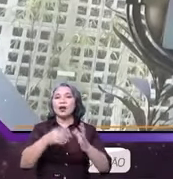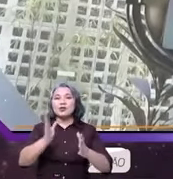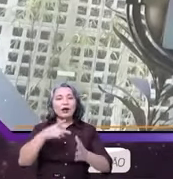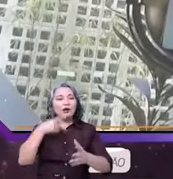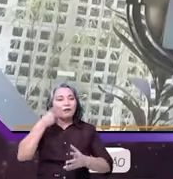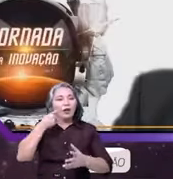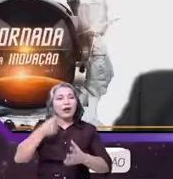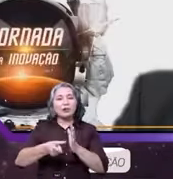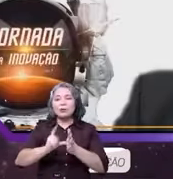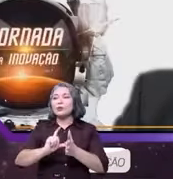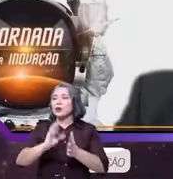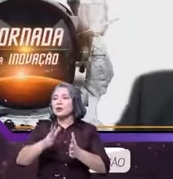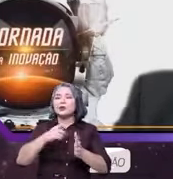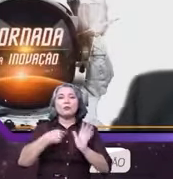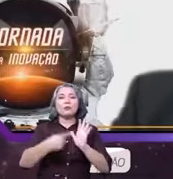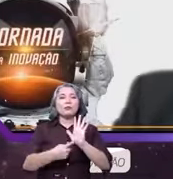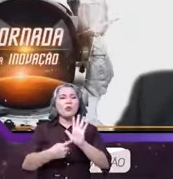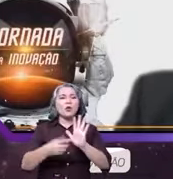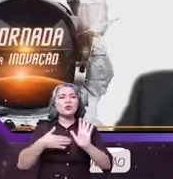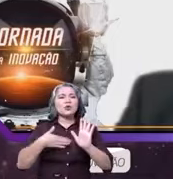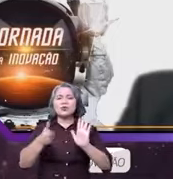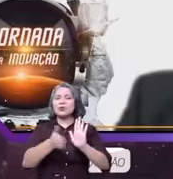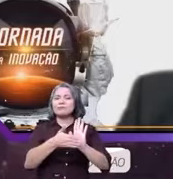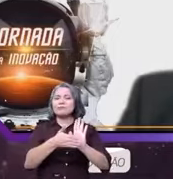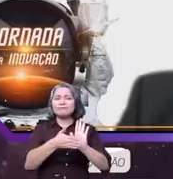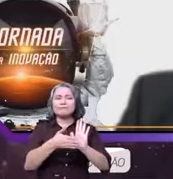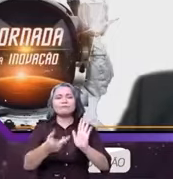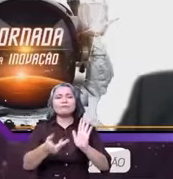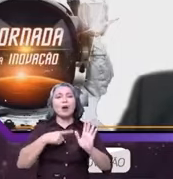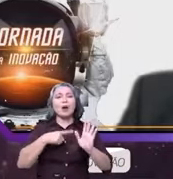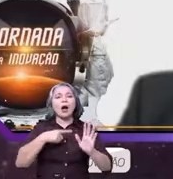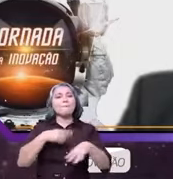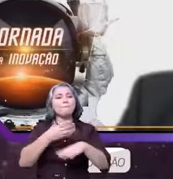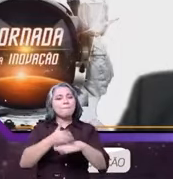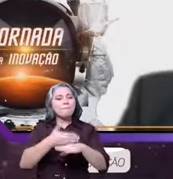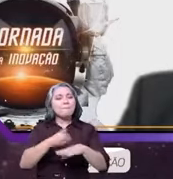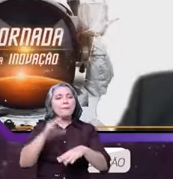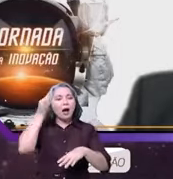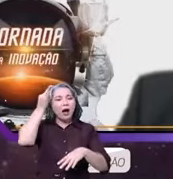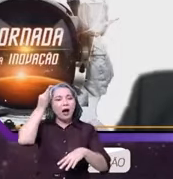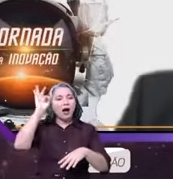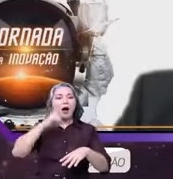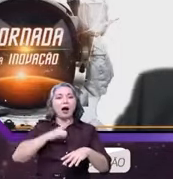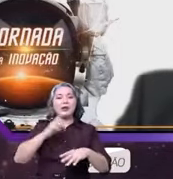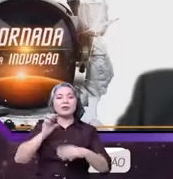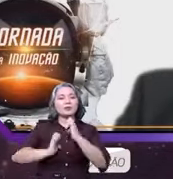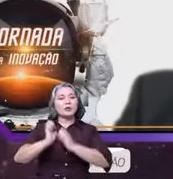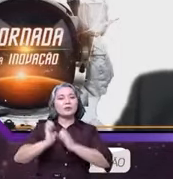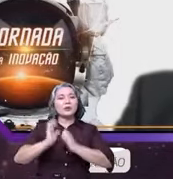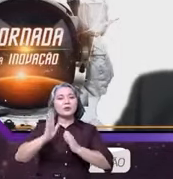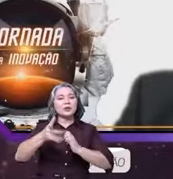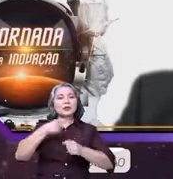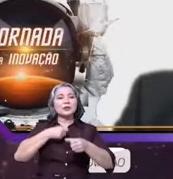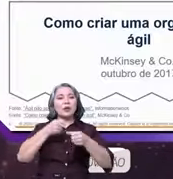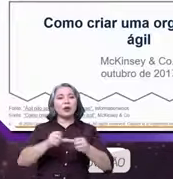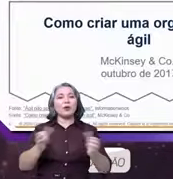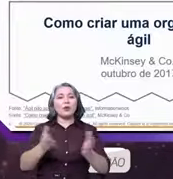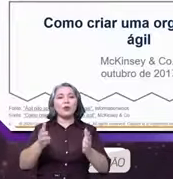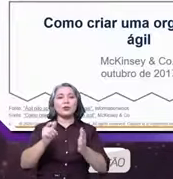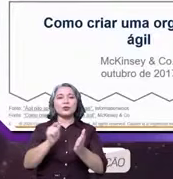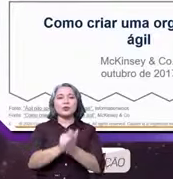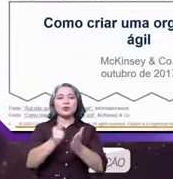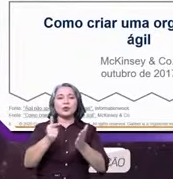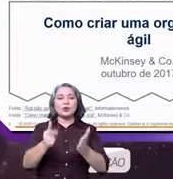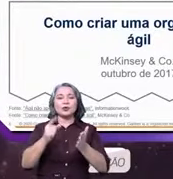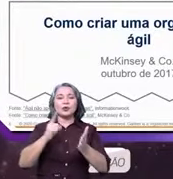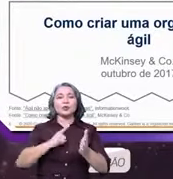trago algumas evidências que isso já, a prática de ágil em empresas já está hoje nos jornais. Então, eu